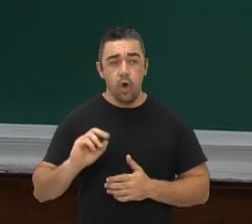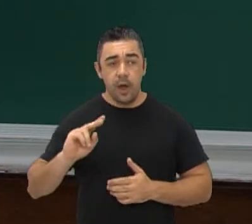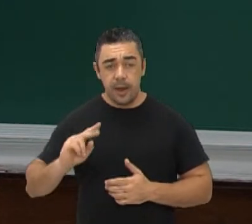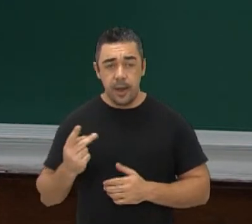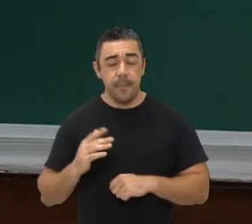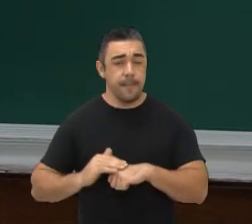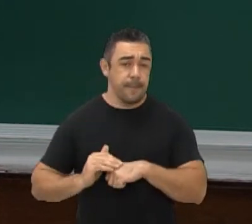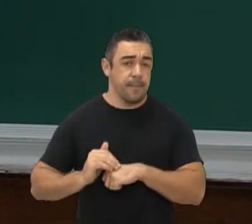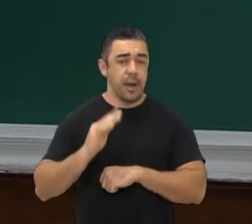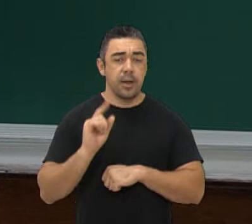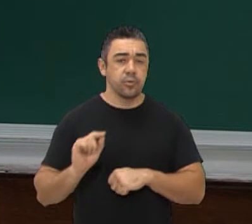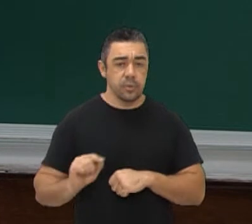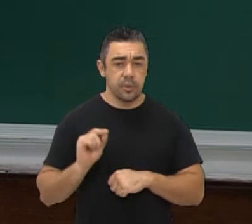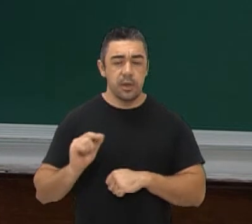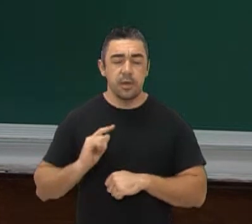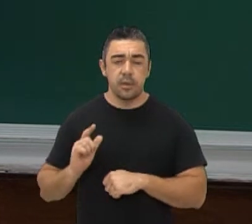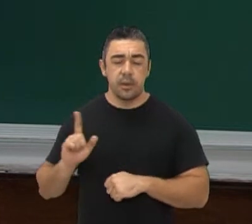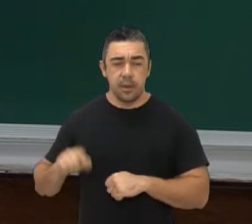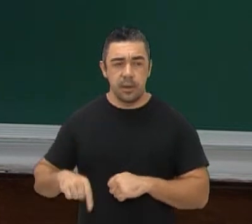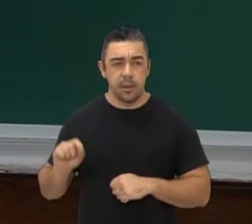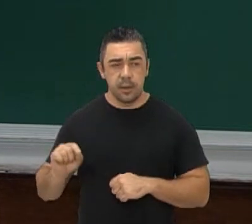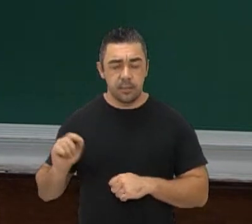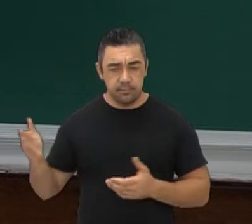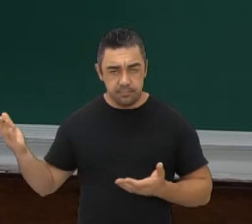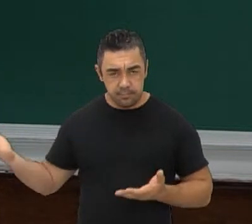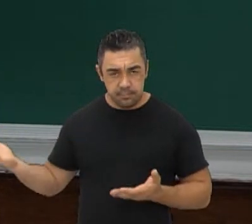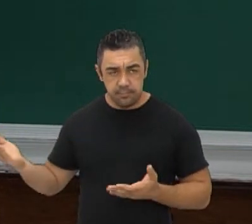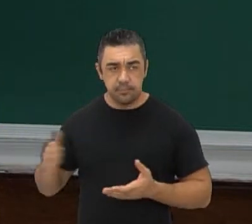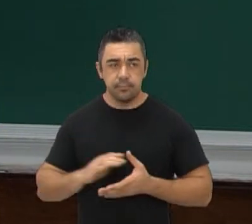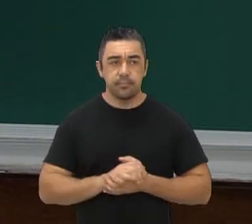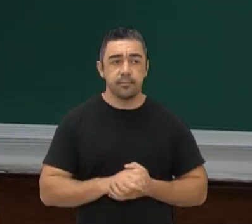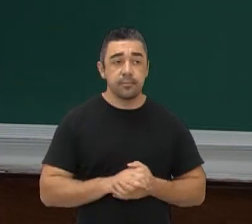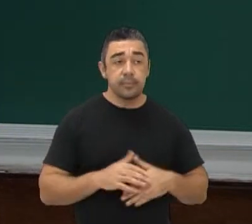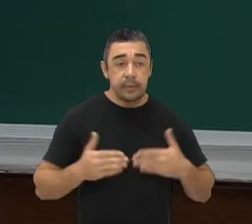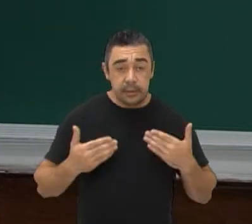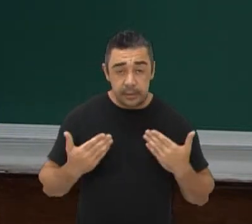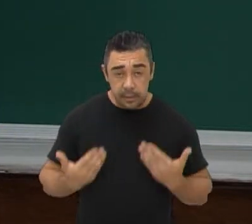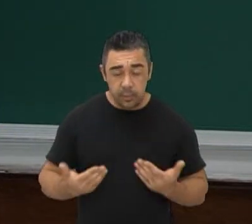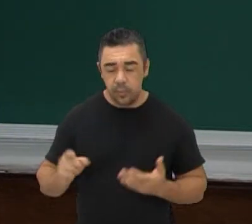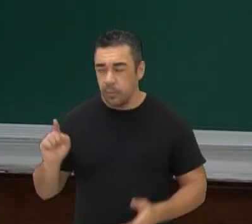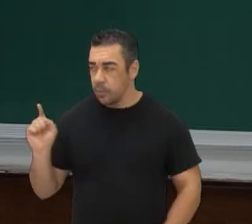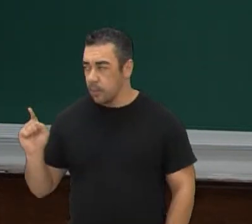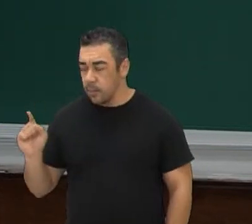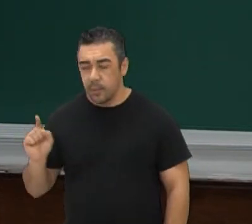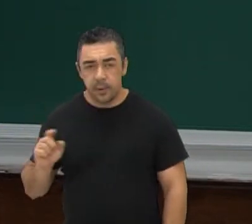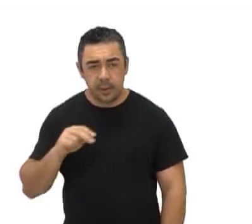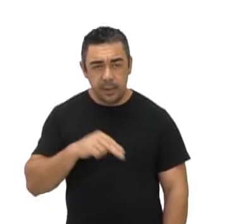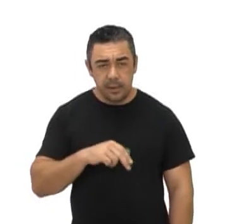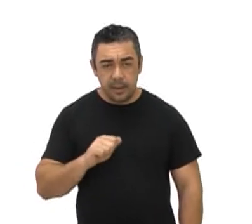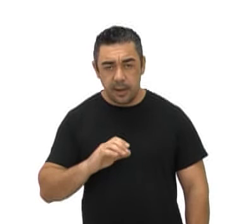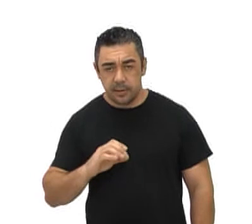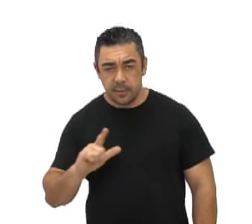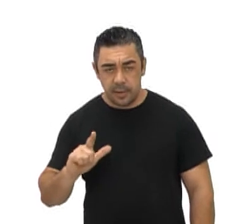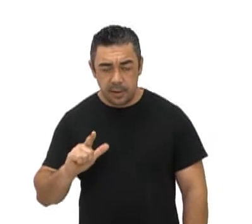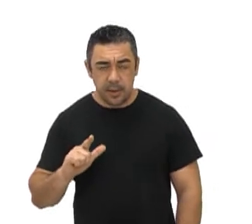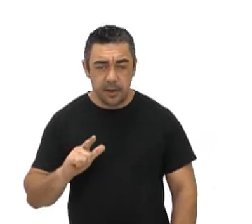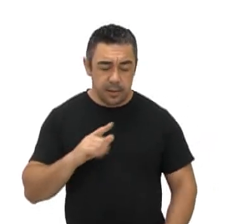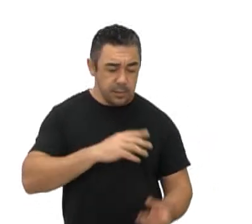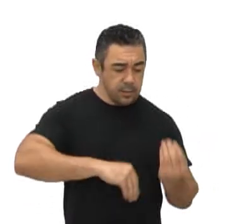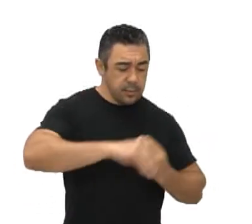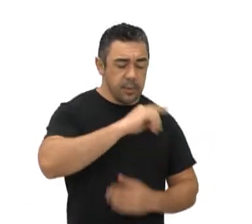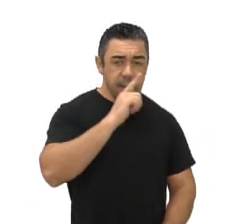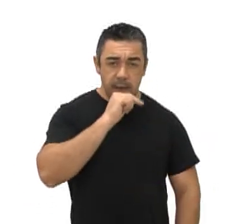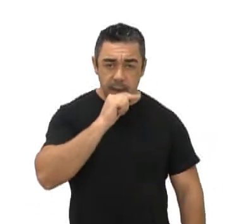mais tendência do que os ânions oxigenados e o fluoreto. Então, no caso do NaCl em